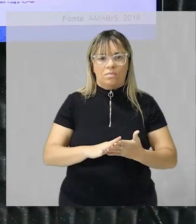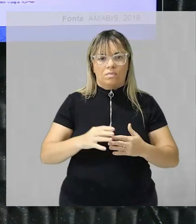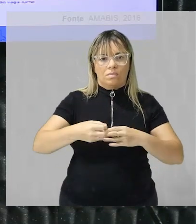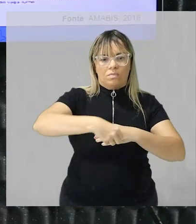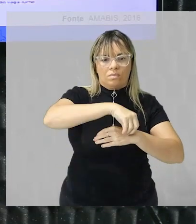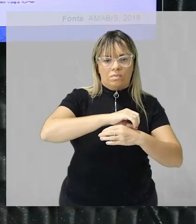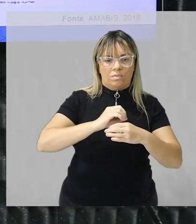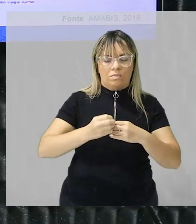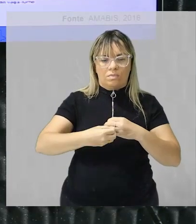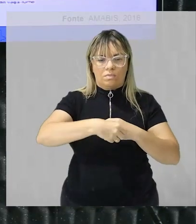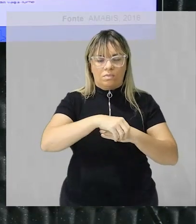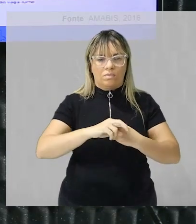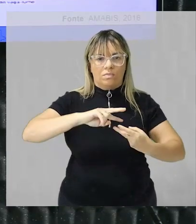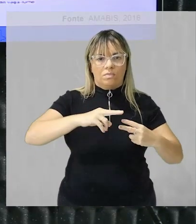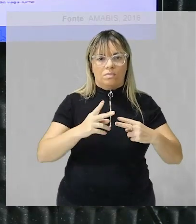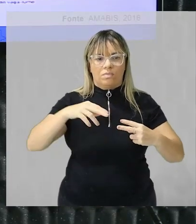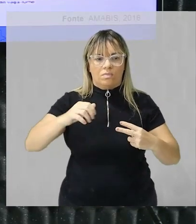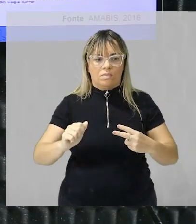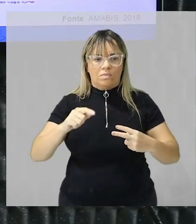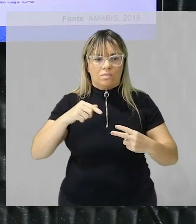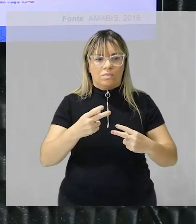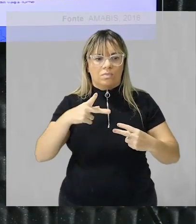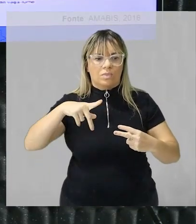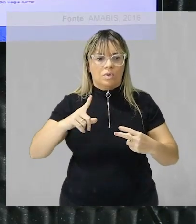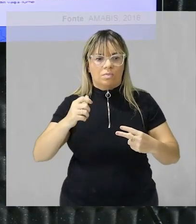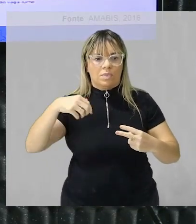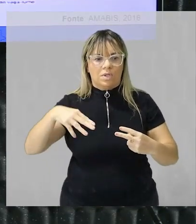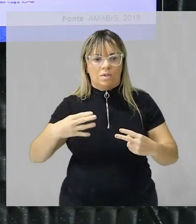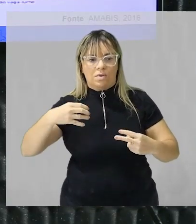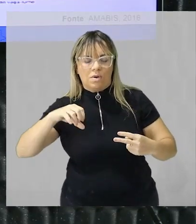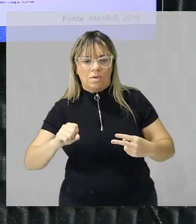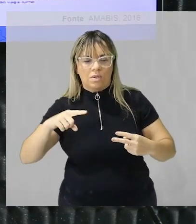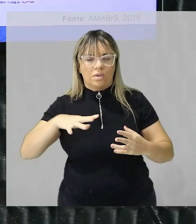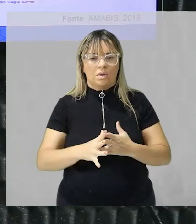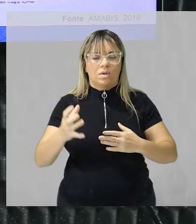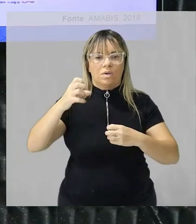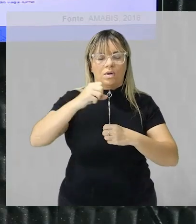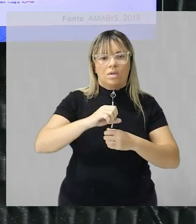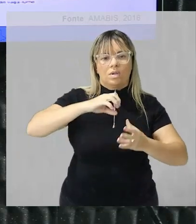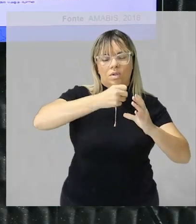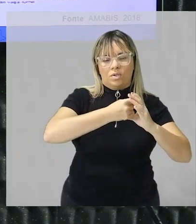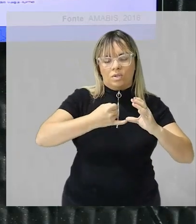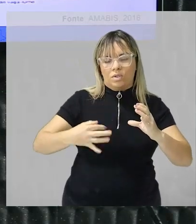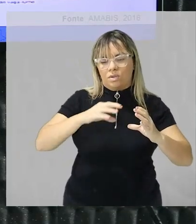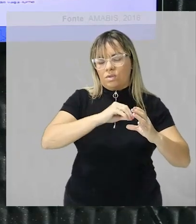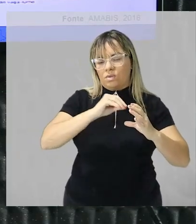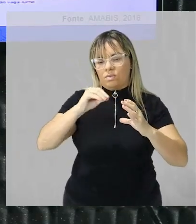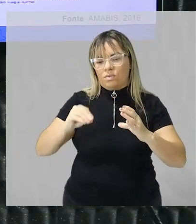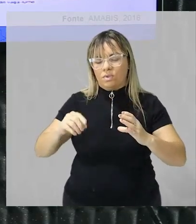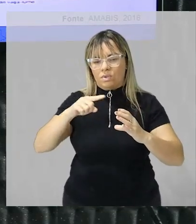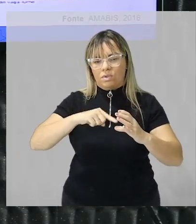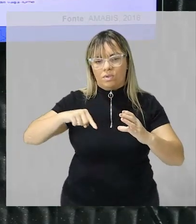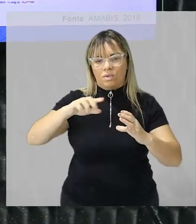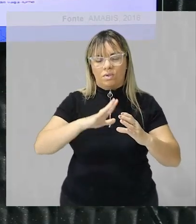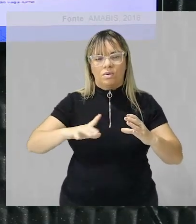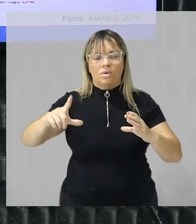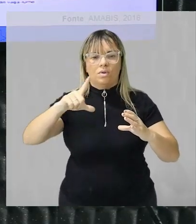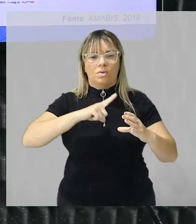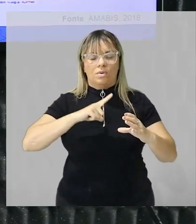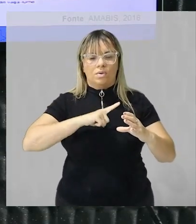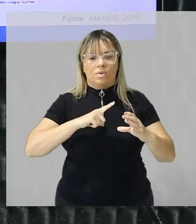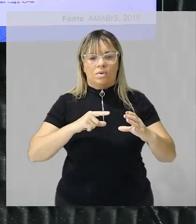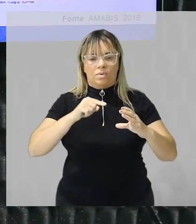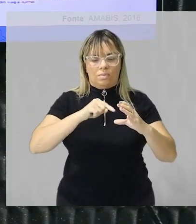moléculas de DNA, que nós chamamos de plasmídio, elas acabam adquirindo as características que estão presentes